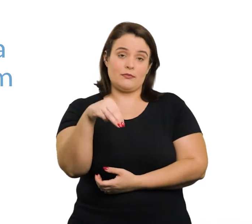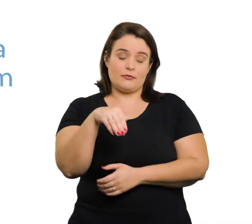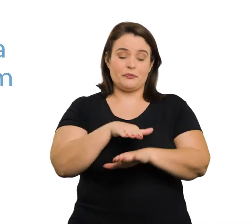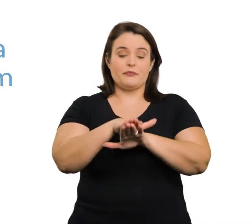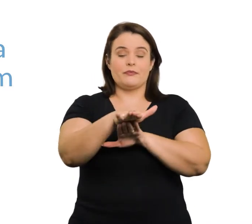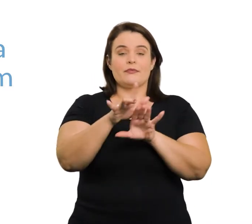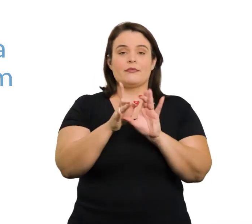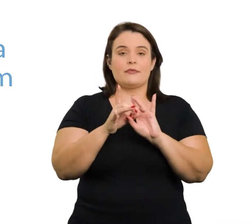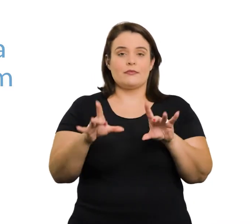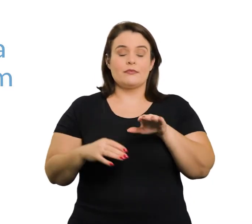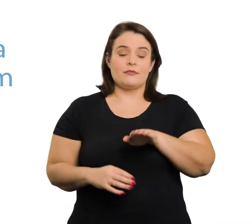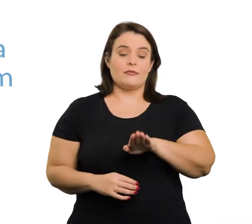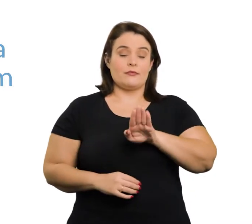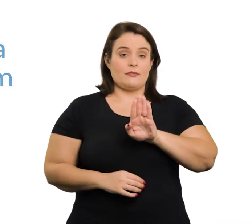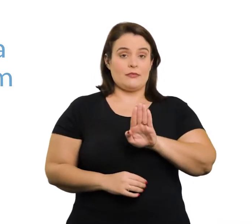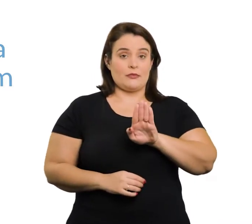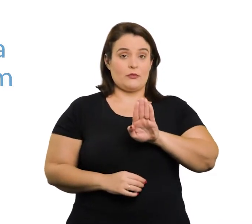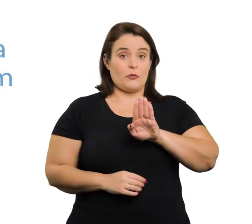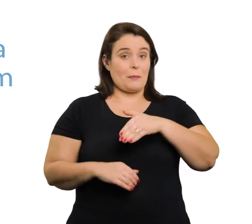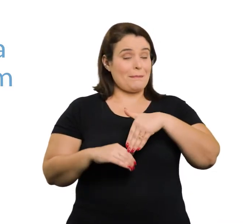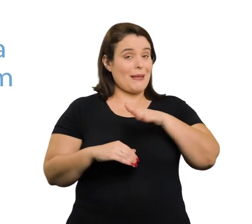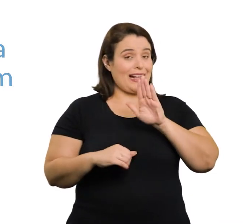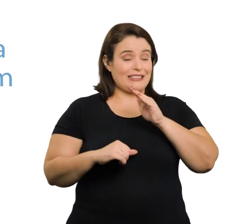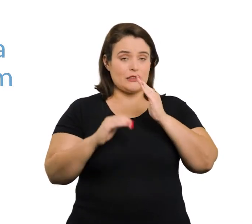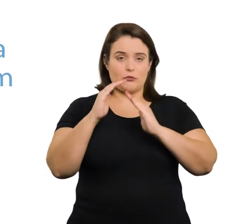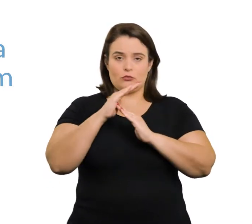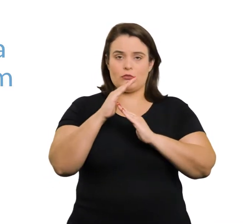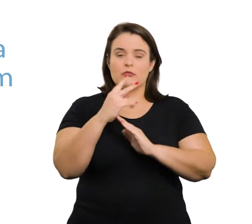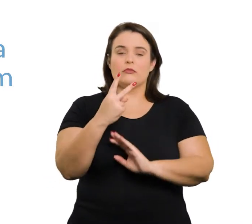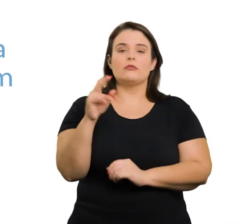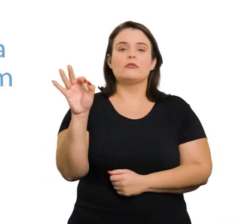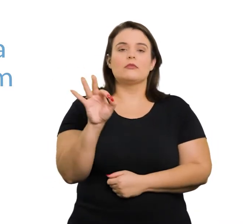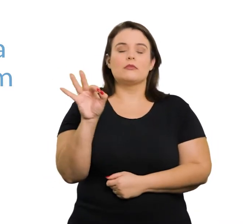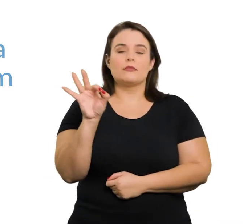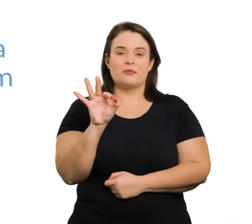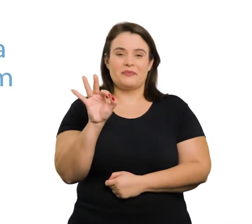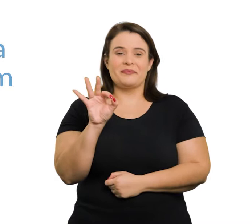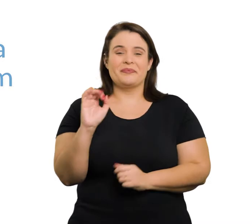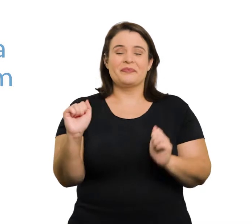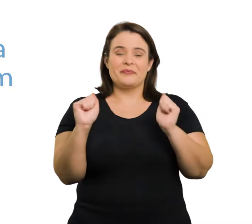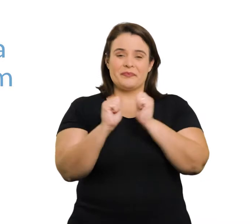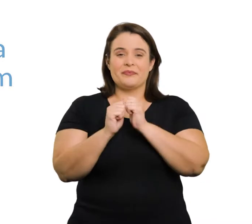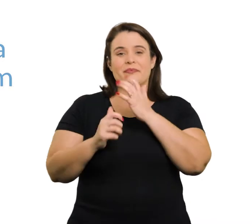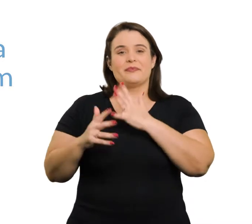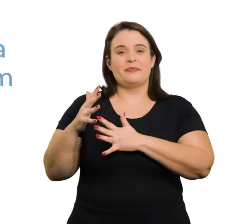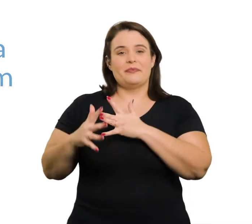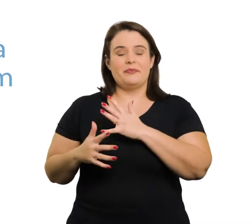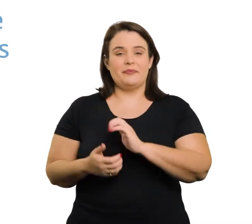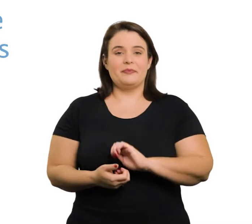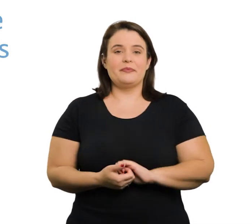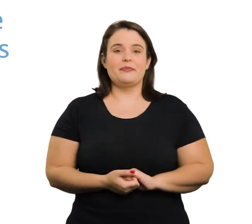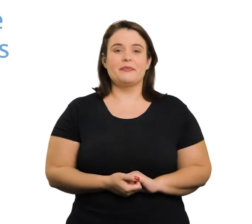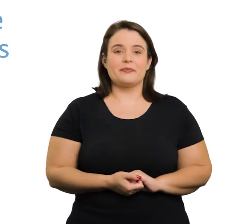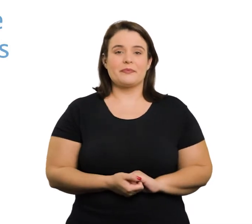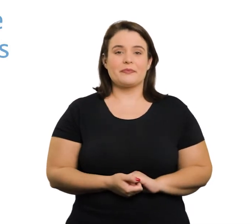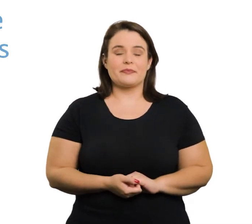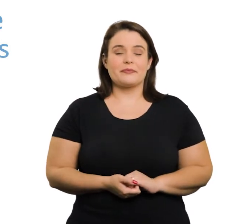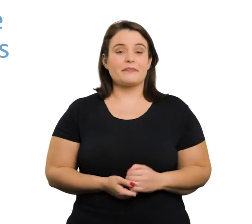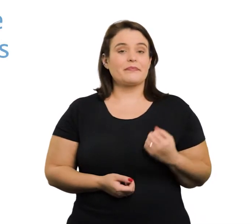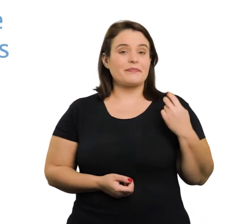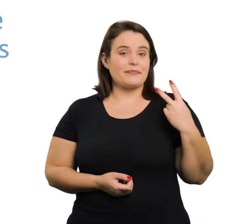90 centímetros para a faixa livre, com inclinação máxima na transversal de 2% junto a